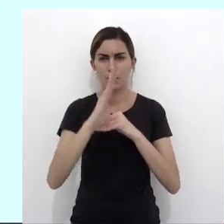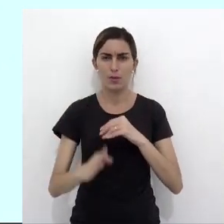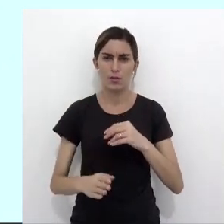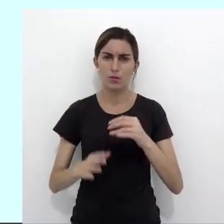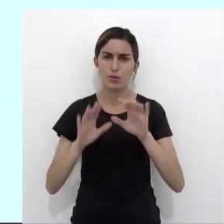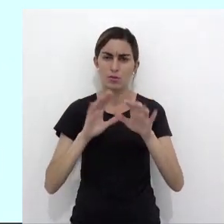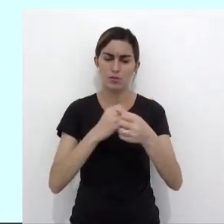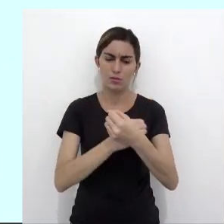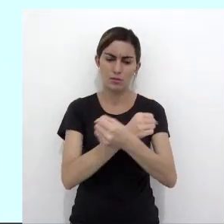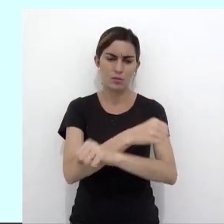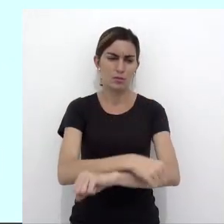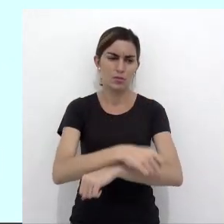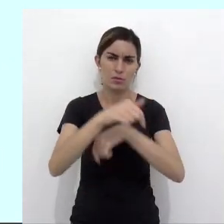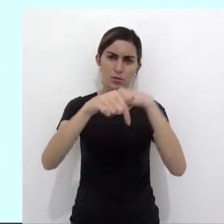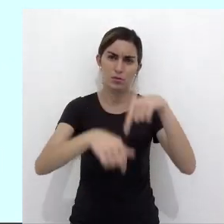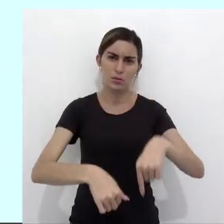escravizados,